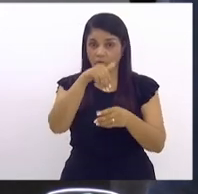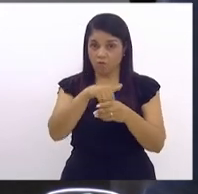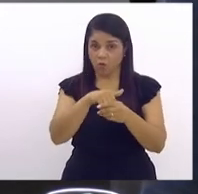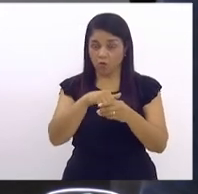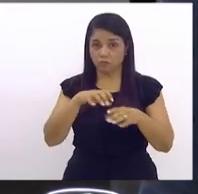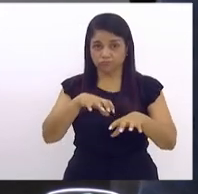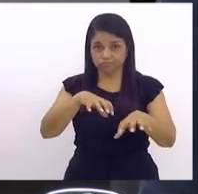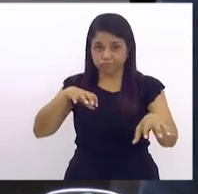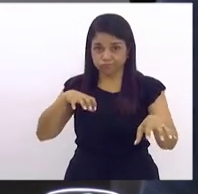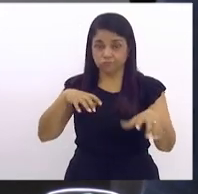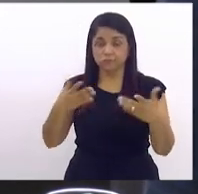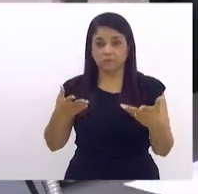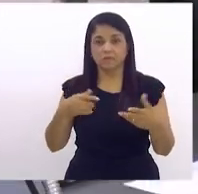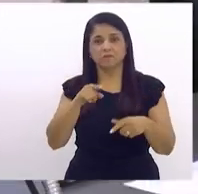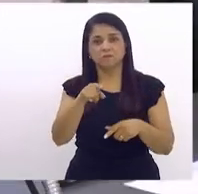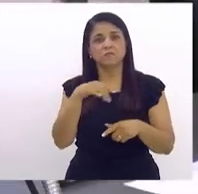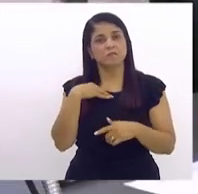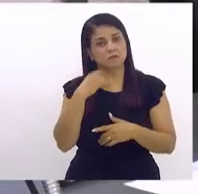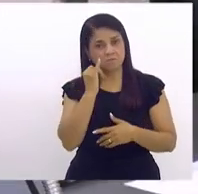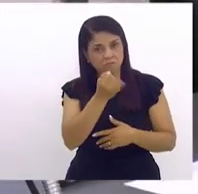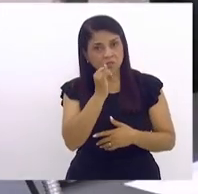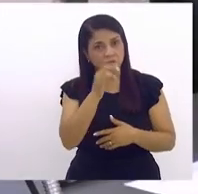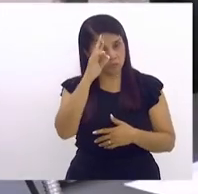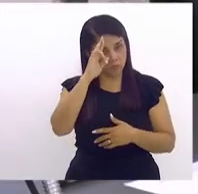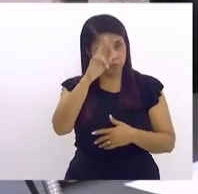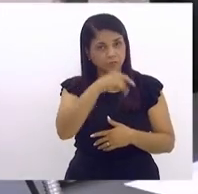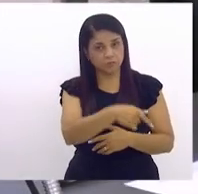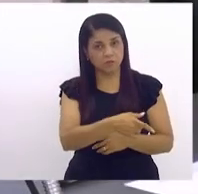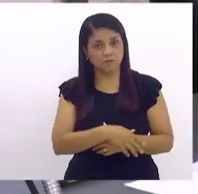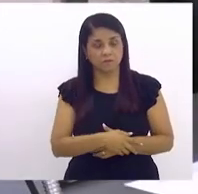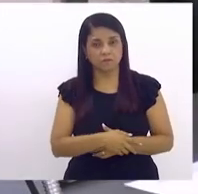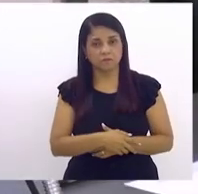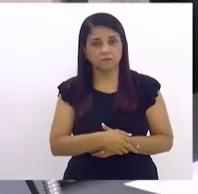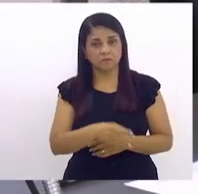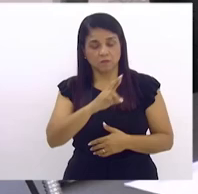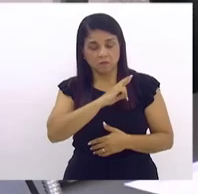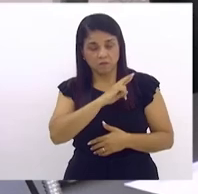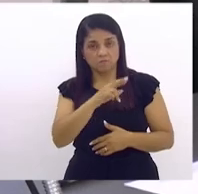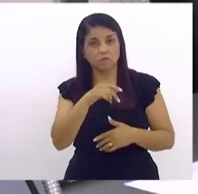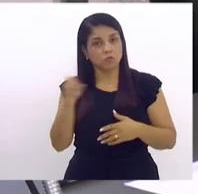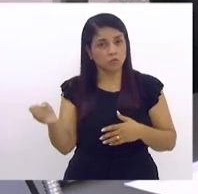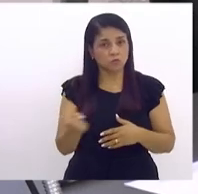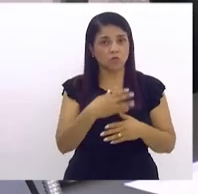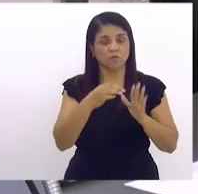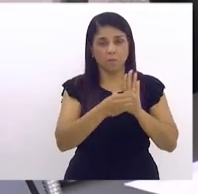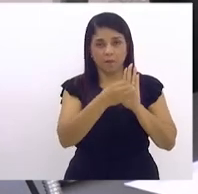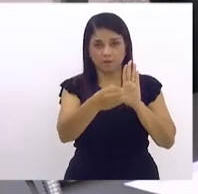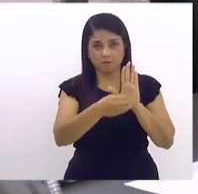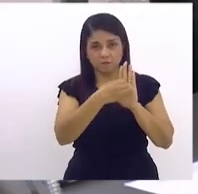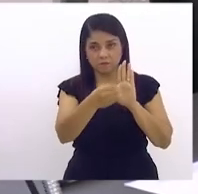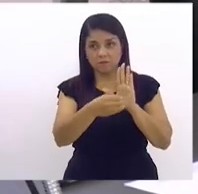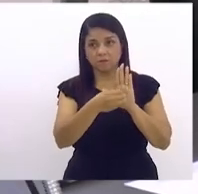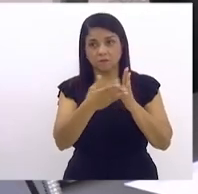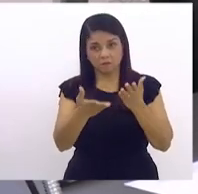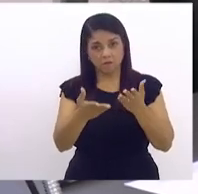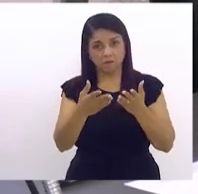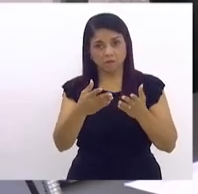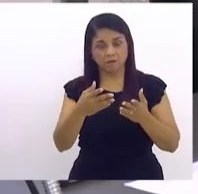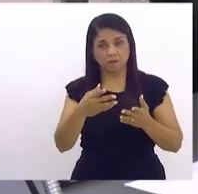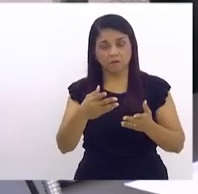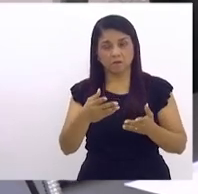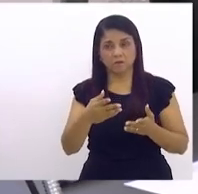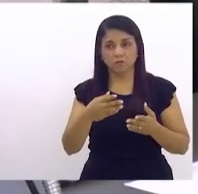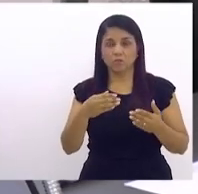artigo 5º. Vou designar Vossa Excelência relator. Vossa Excelência dá o novo parecer. Então, mas não é